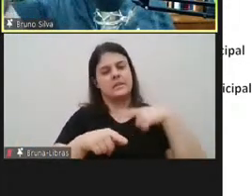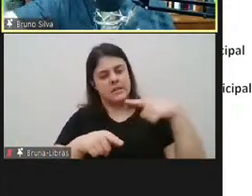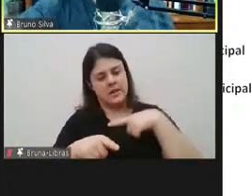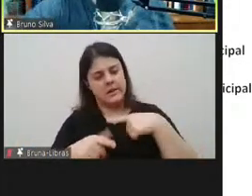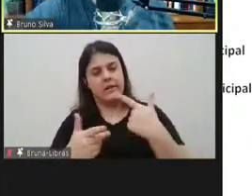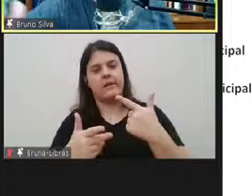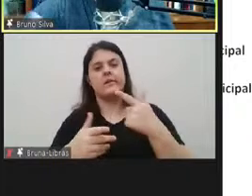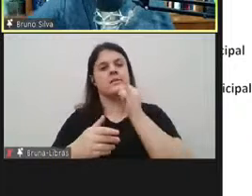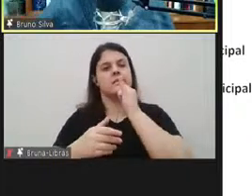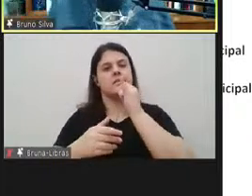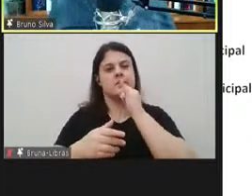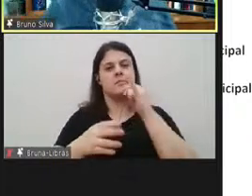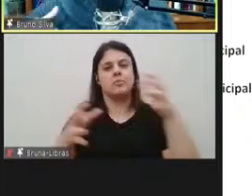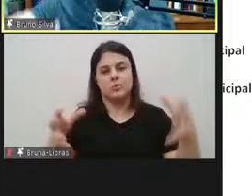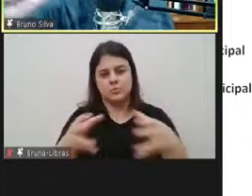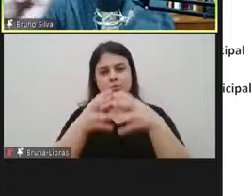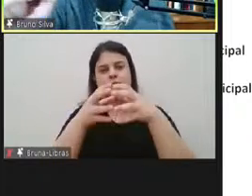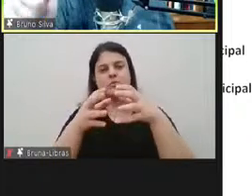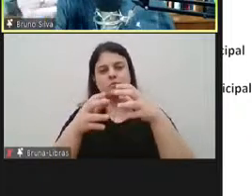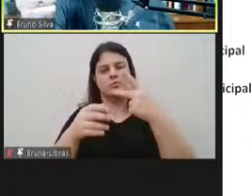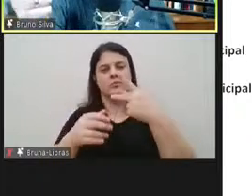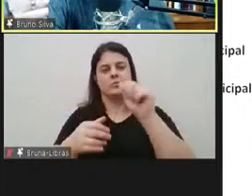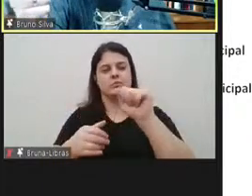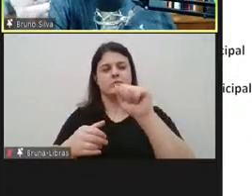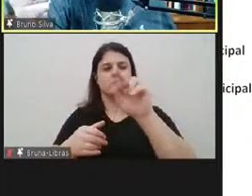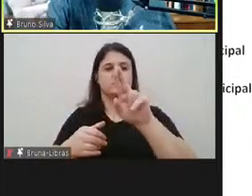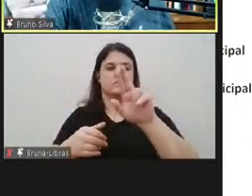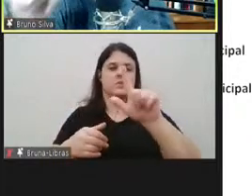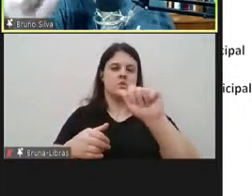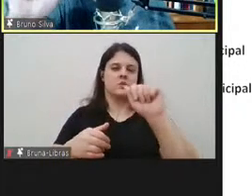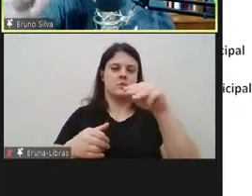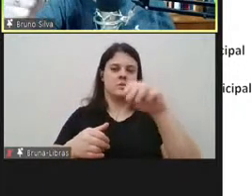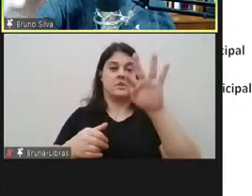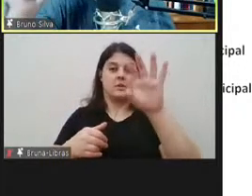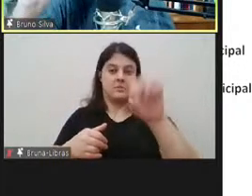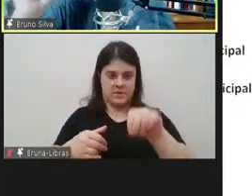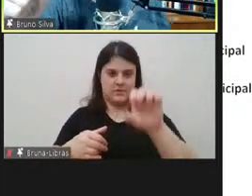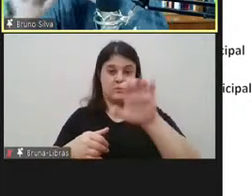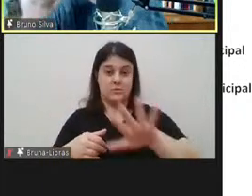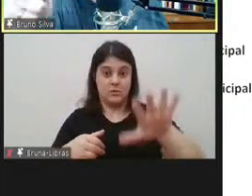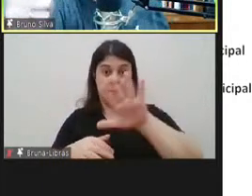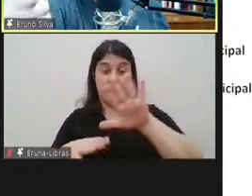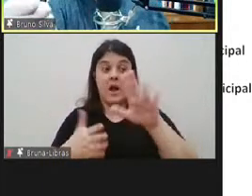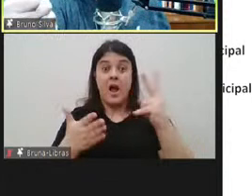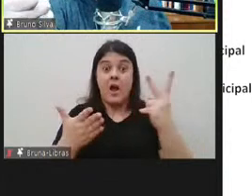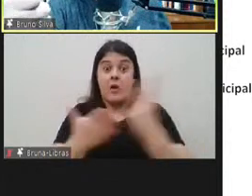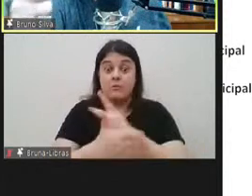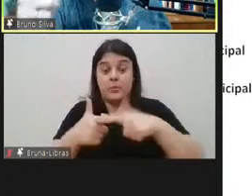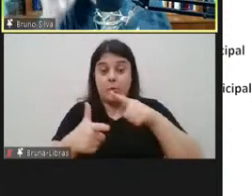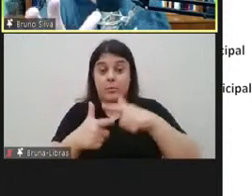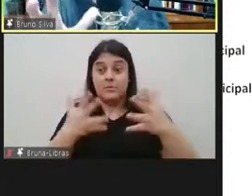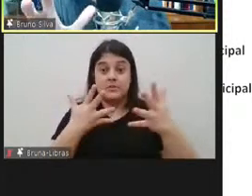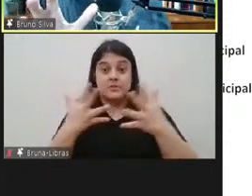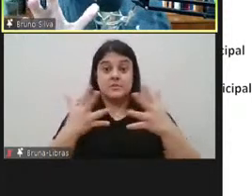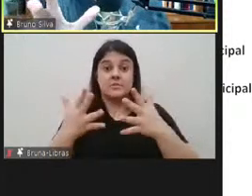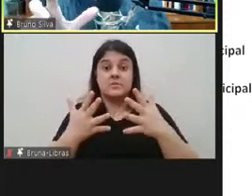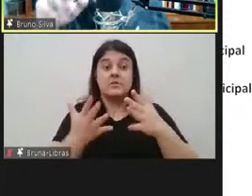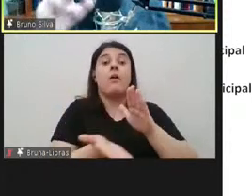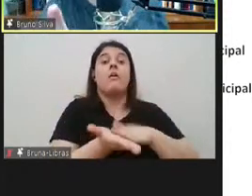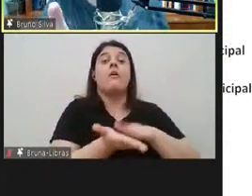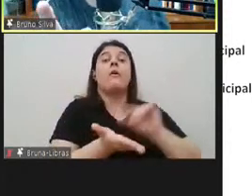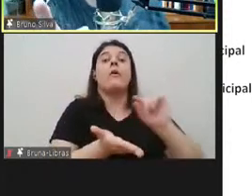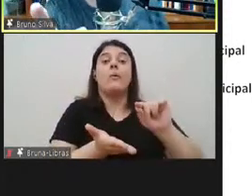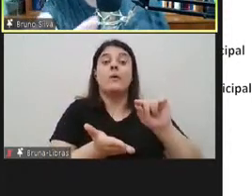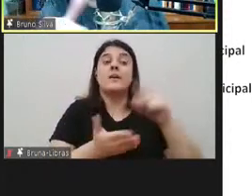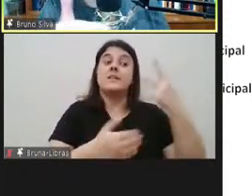instituições como o Parlamento europeu mas quando a coisa aperta cada nação cada povo recorre a quem a cobrar o seu